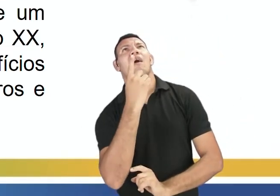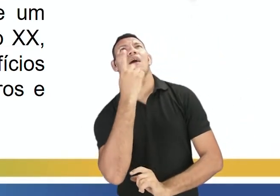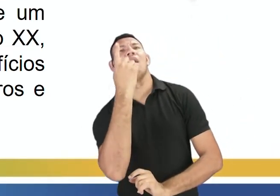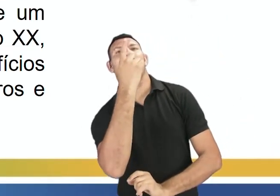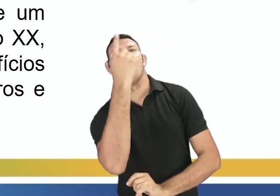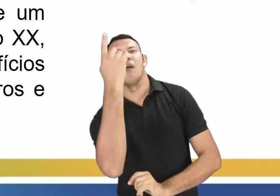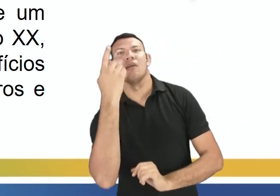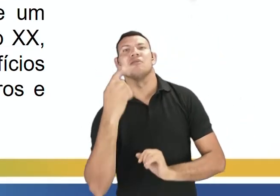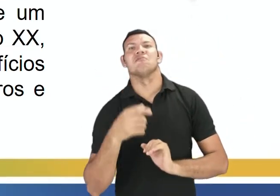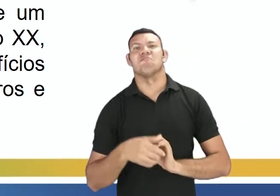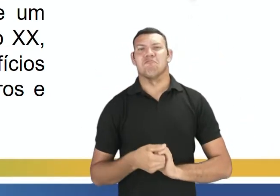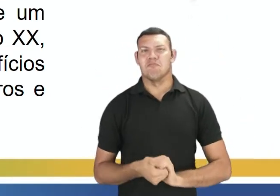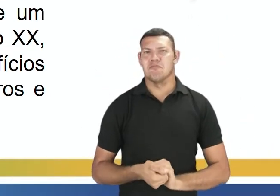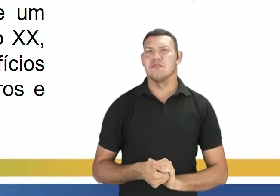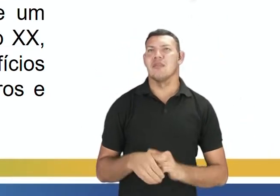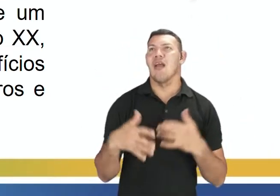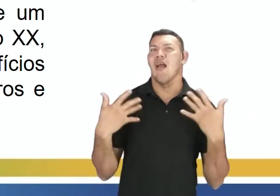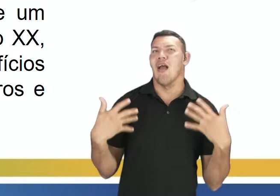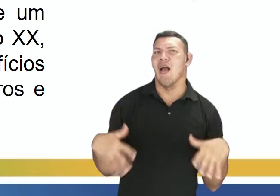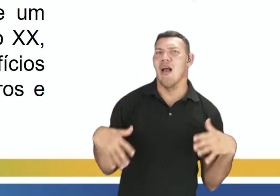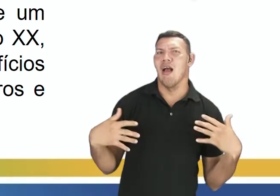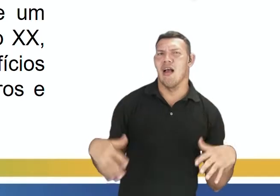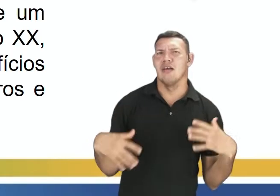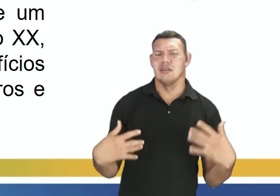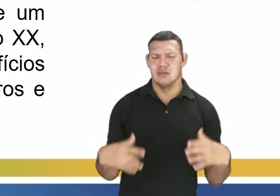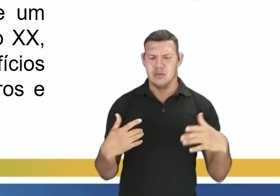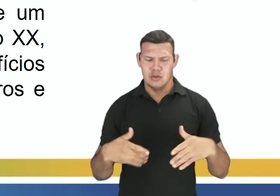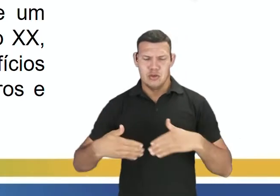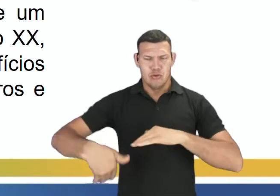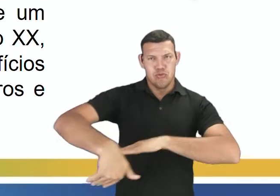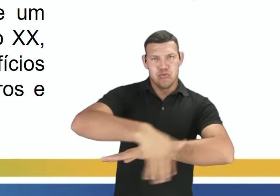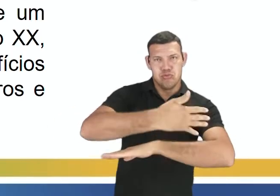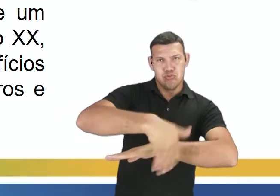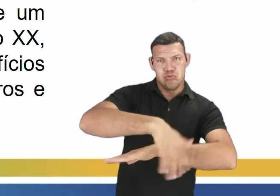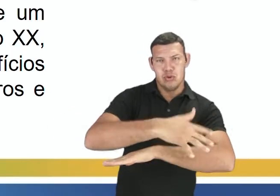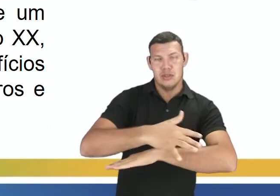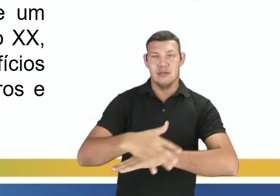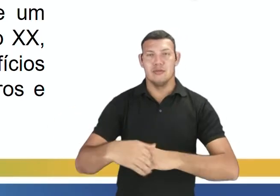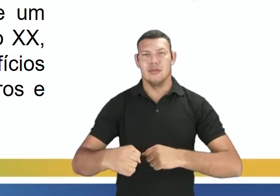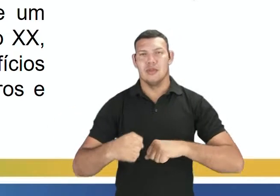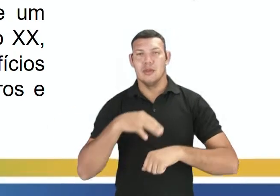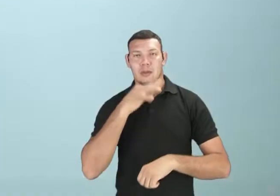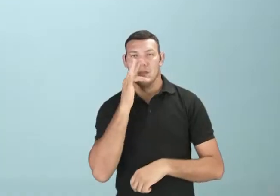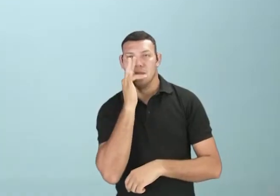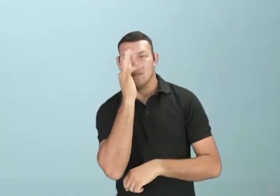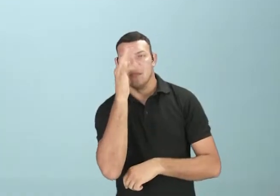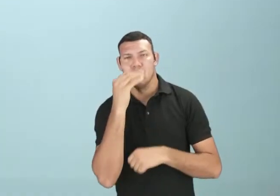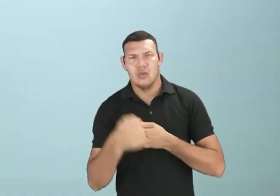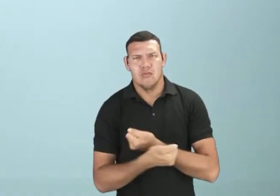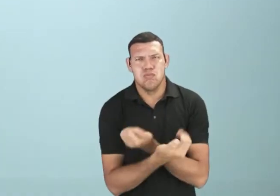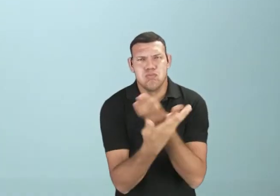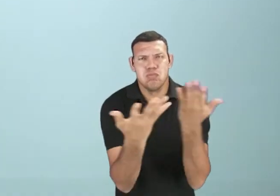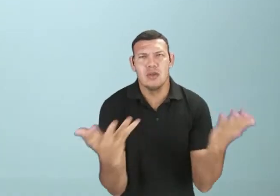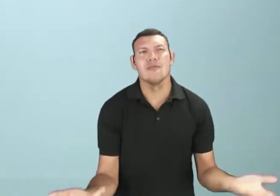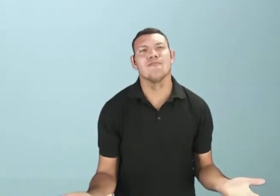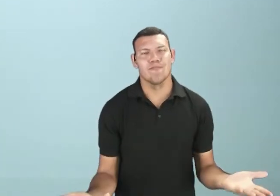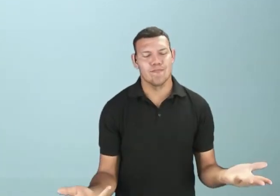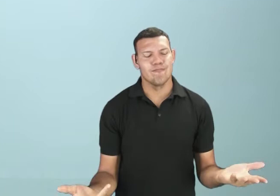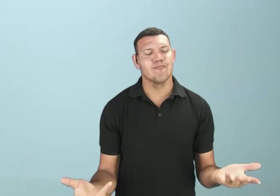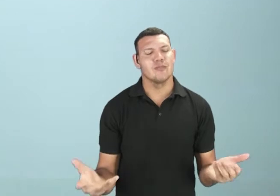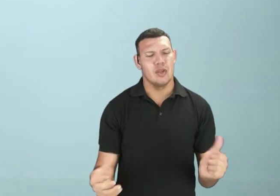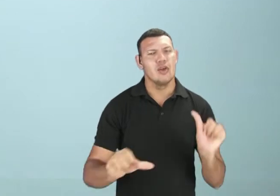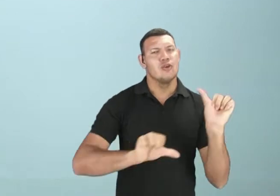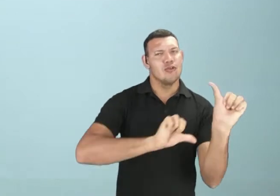elevada, isolados uns dos outros e rodeados de ruas e jardins. Então essas transformações da paisagem urbana, né, foram